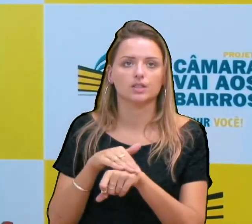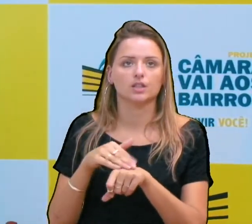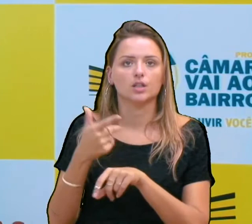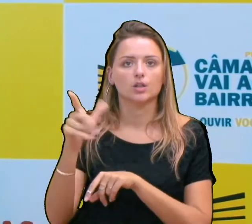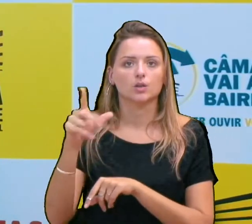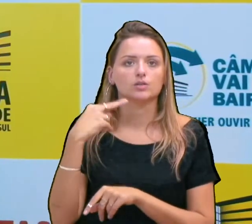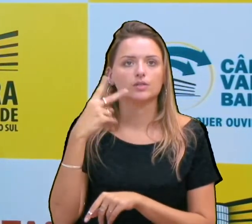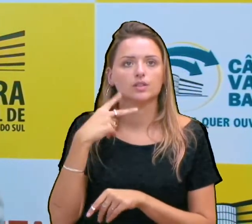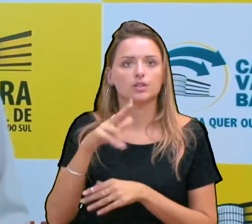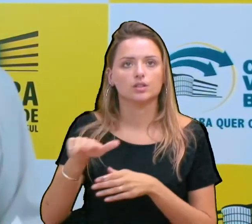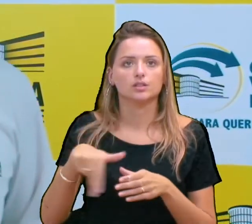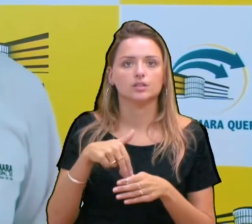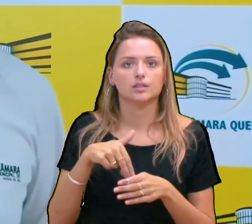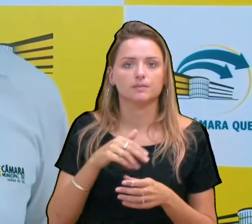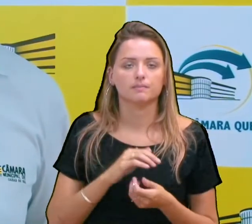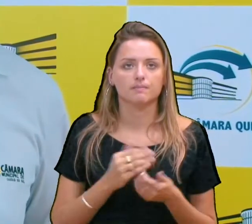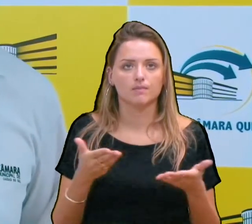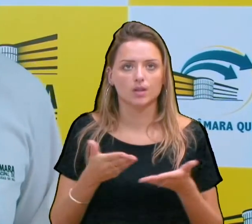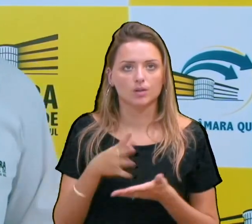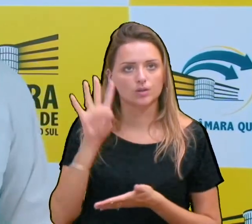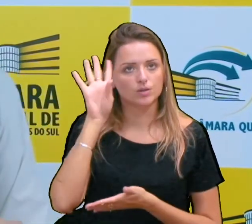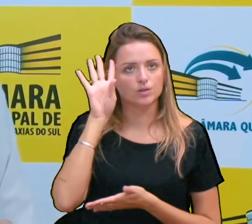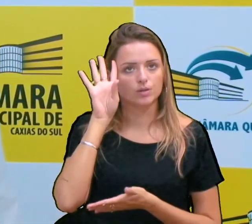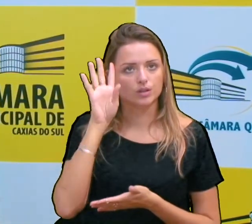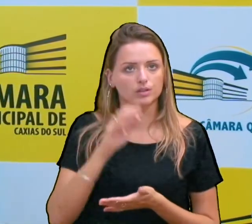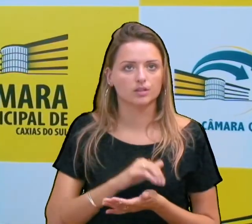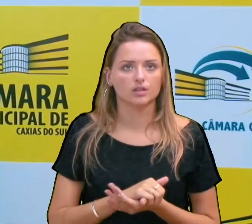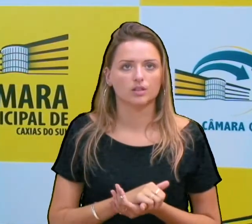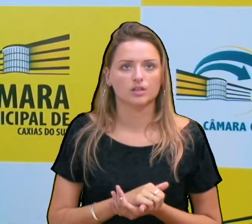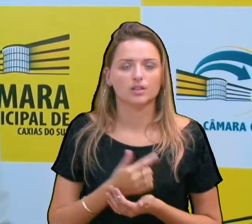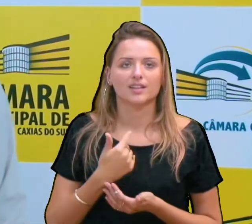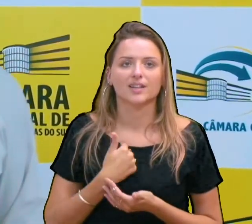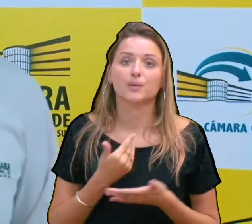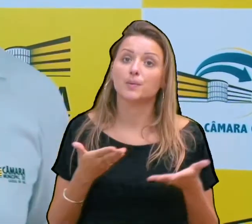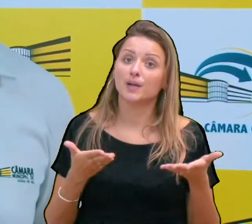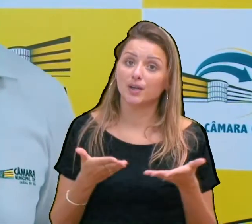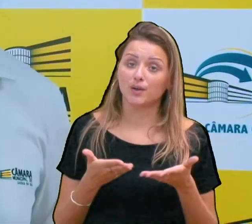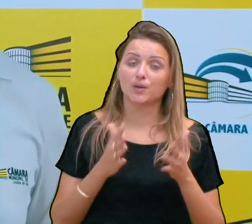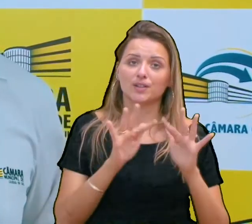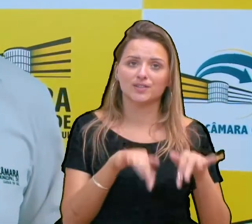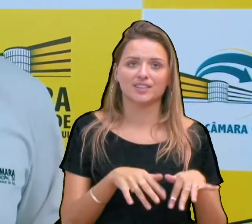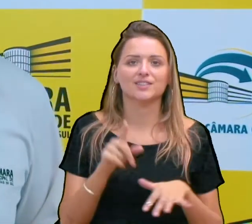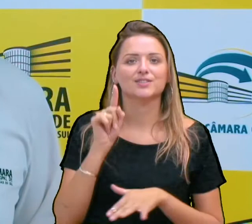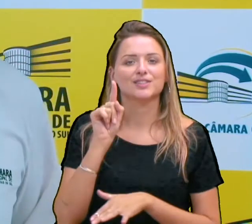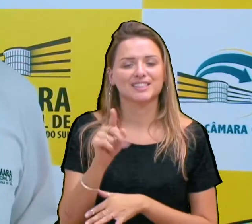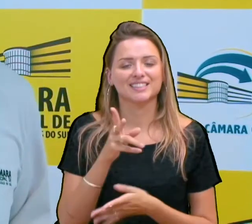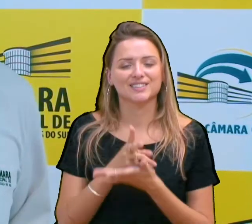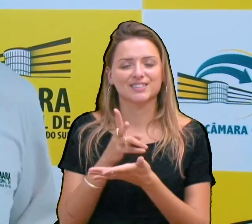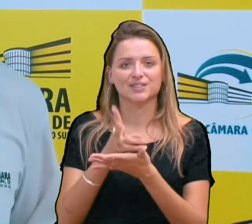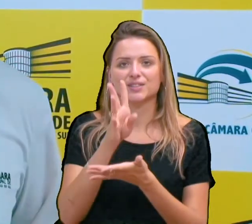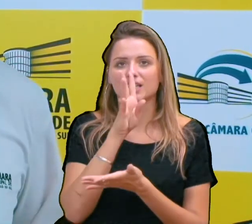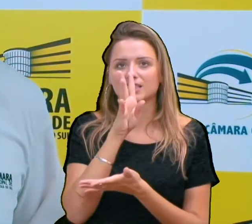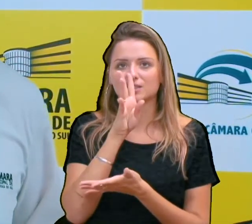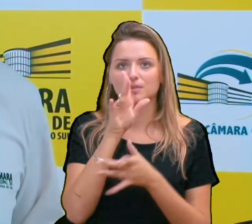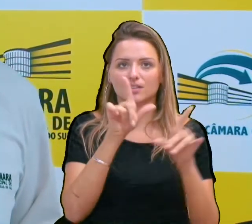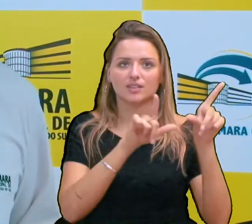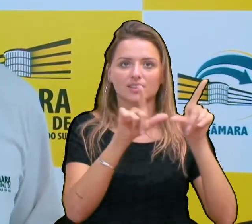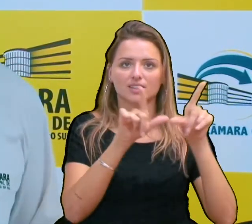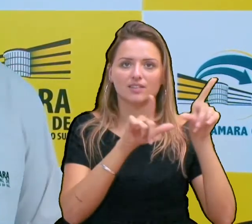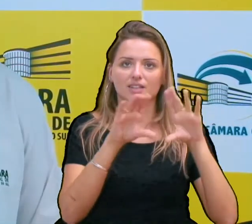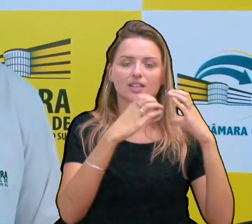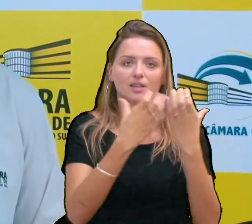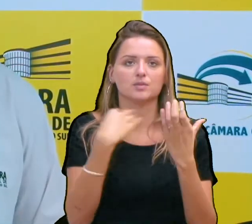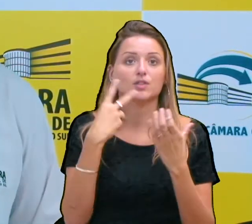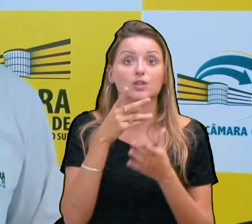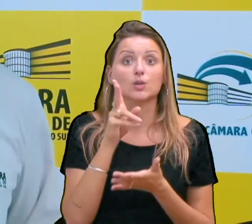que participaram do grande expediente nessa quarta-feira. Eu vou ficando por aqui, mas você segue acompanhando a programação da TV Câmara